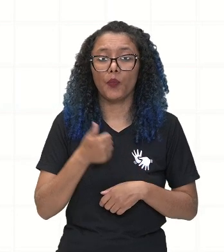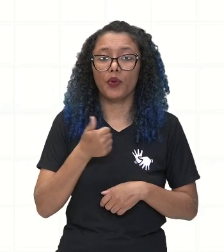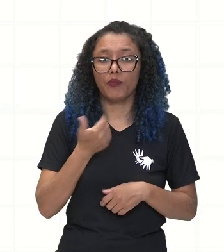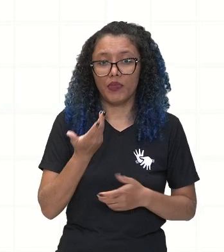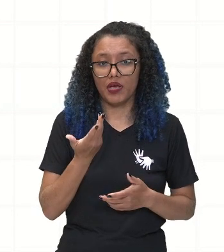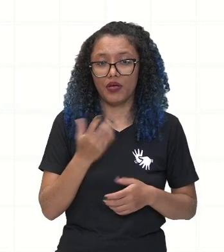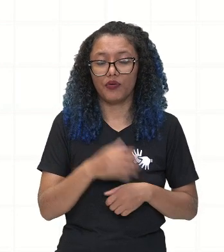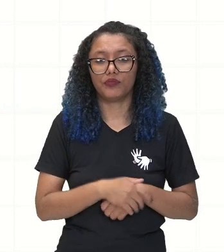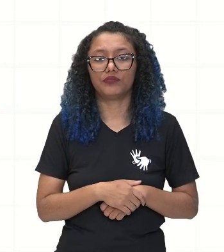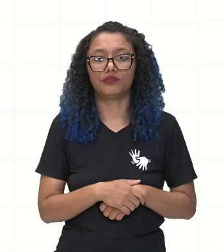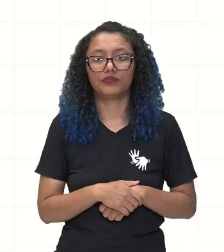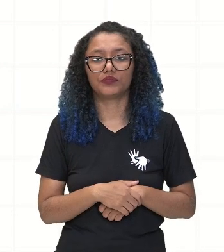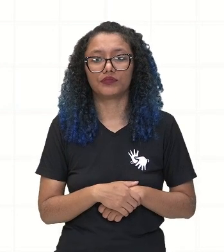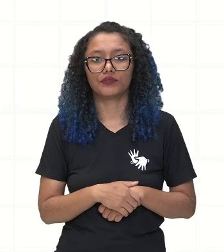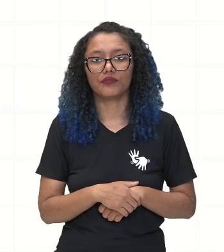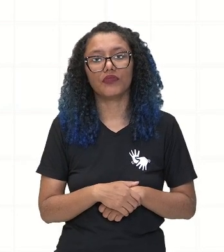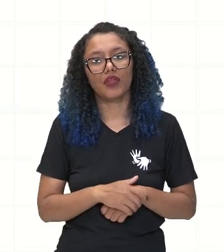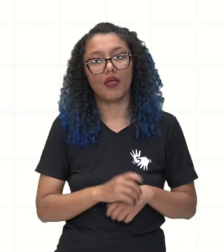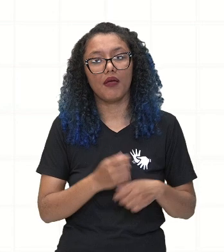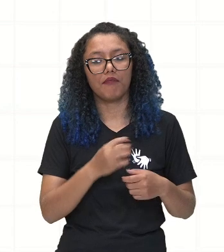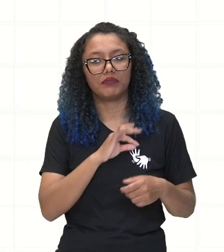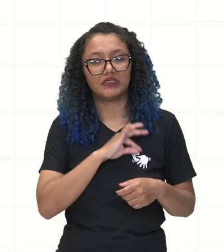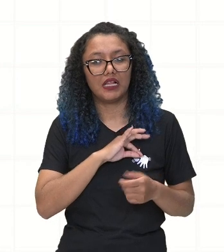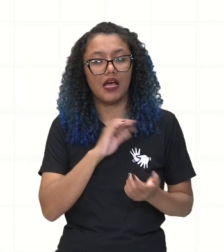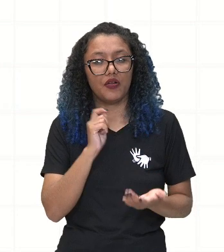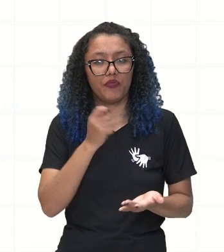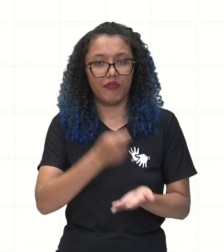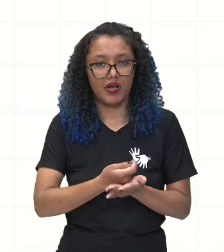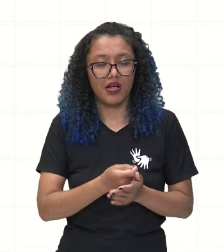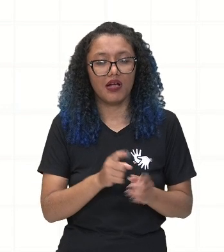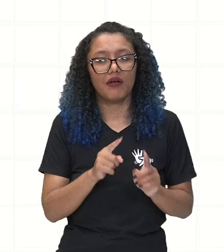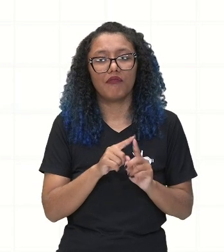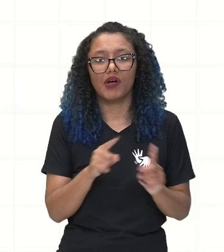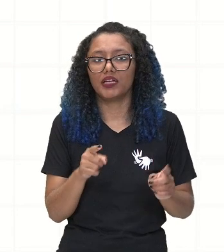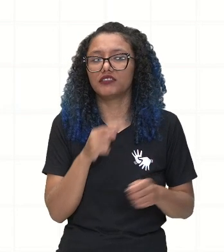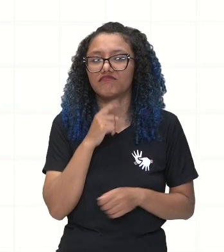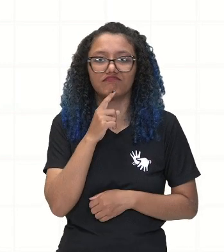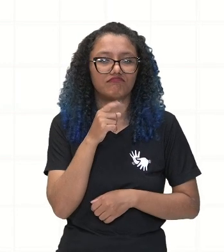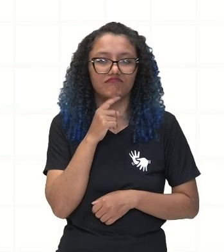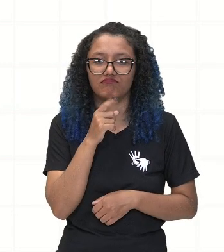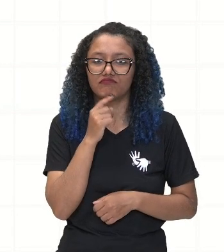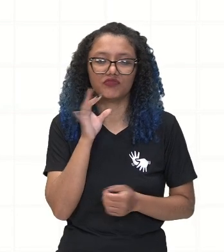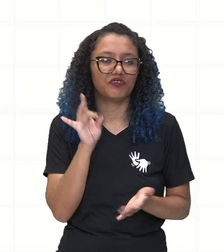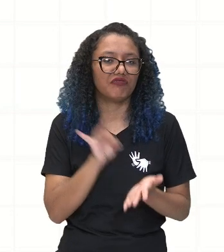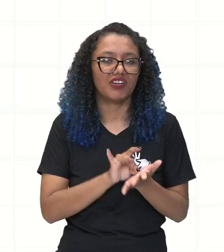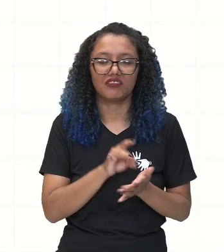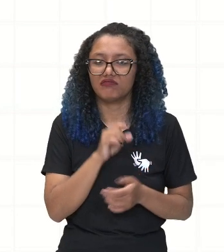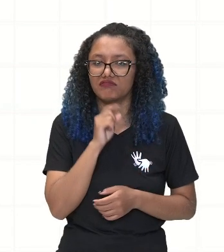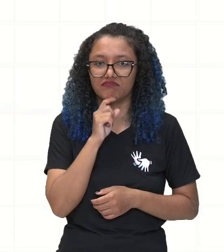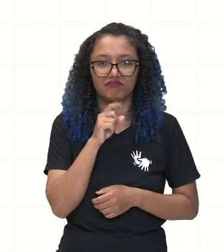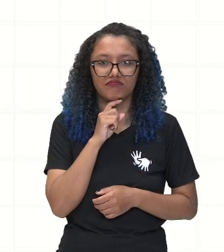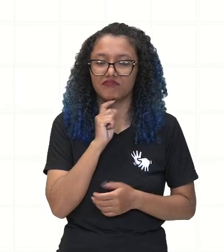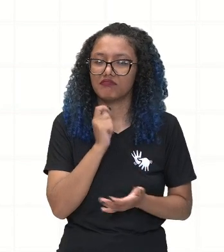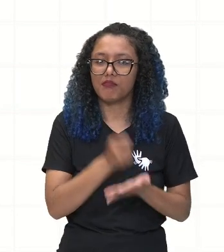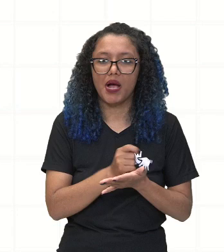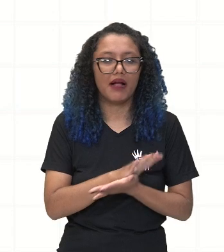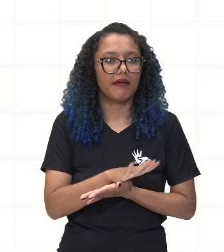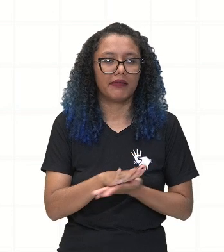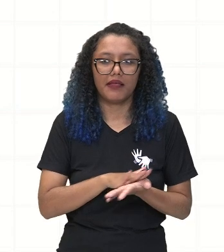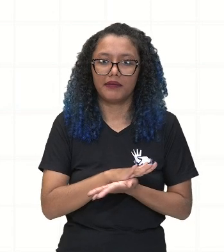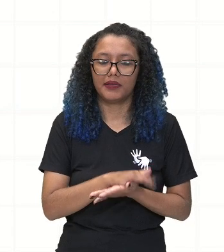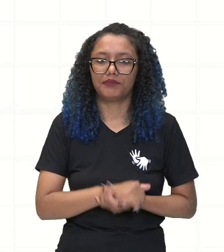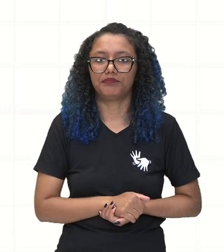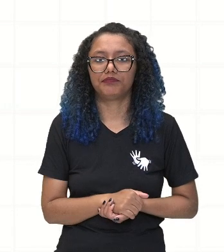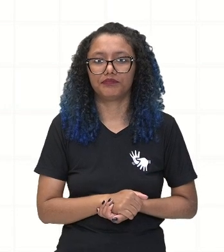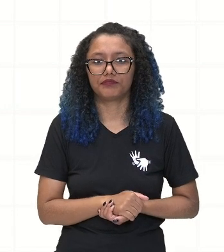teoria, o trabalho ele vai ser assalariado, mas sabemos que não havia o pagamento pelo trabalho realizado por esse indígena.